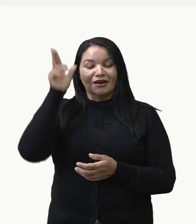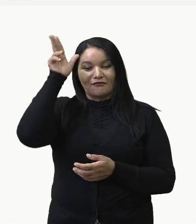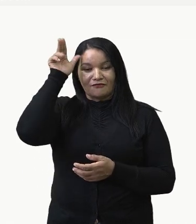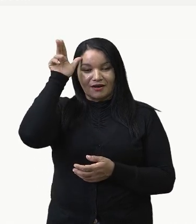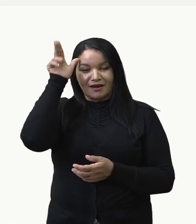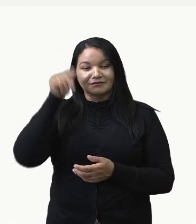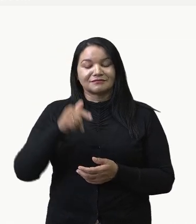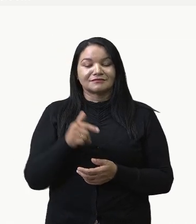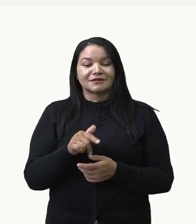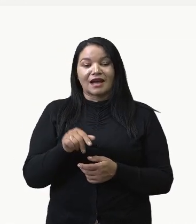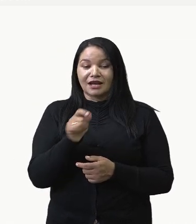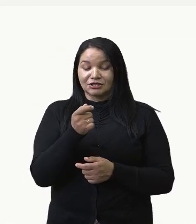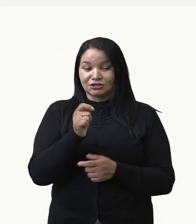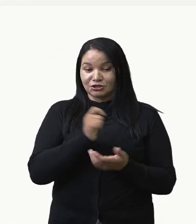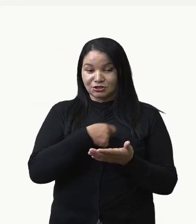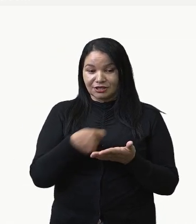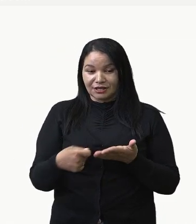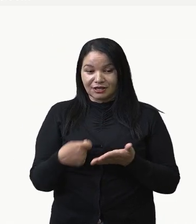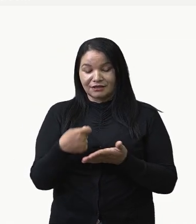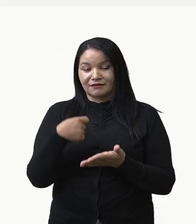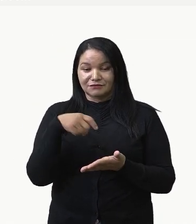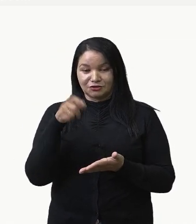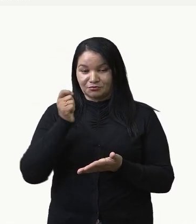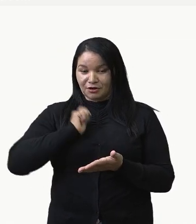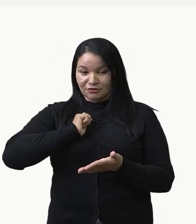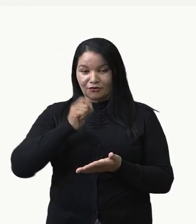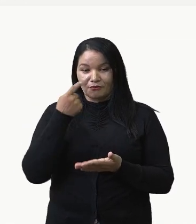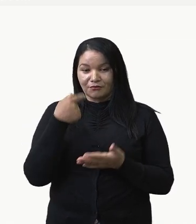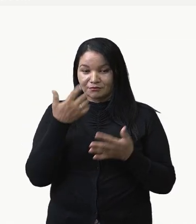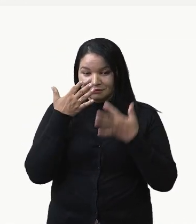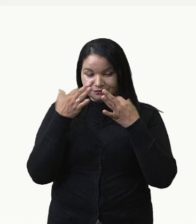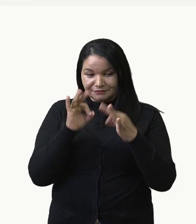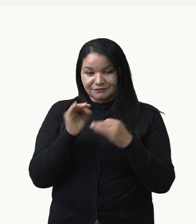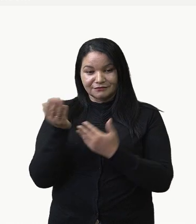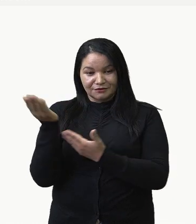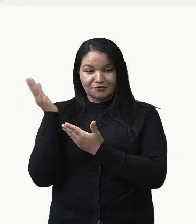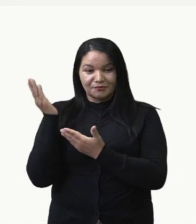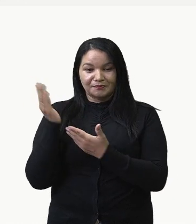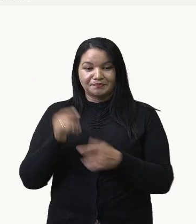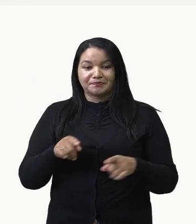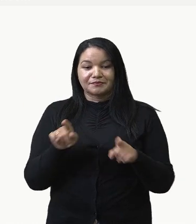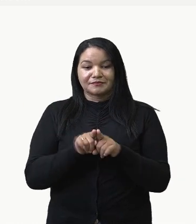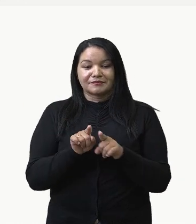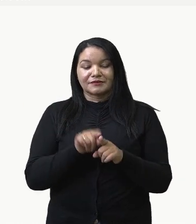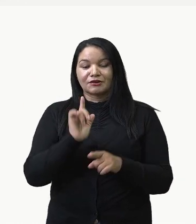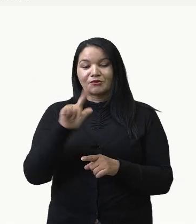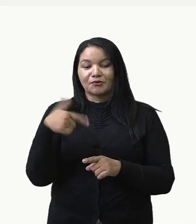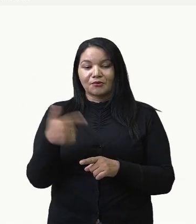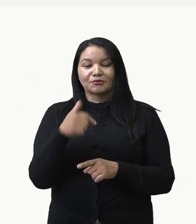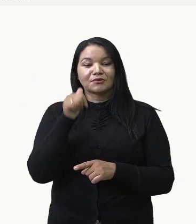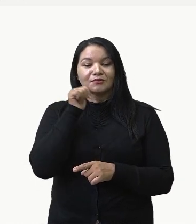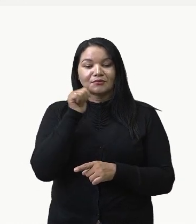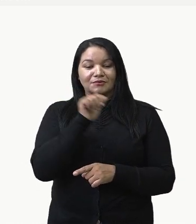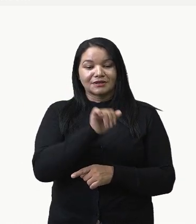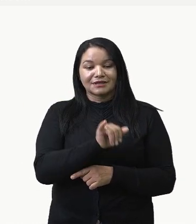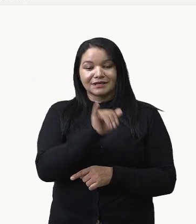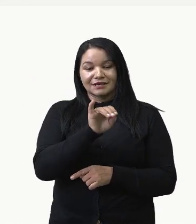cavalo o feminino não coloquei aqui mas eu vou anotar para vocês lá deua